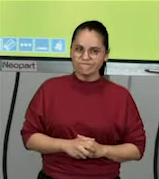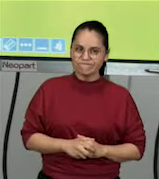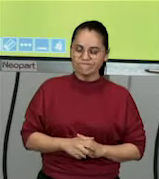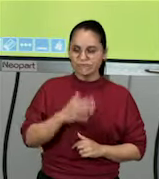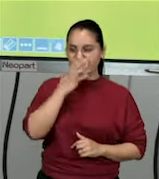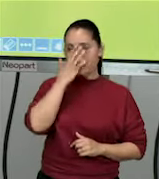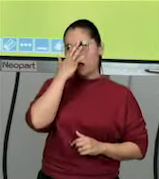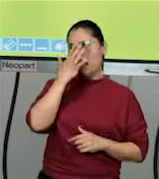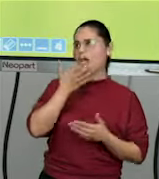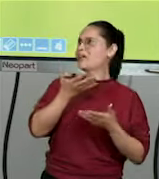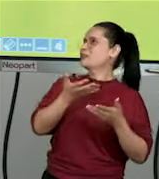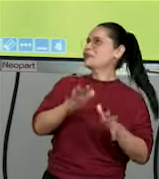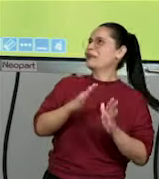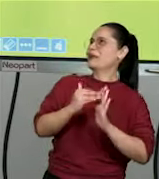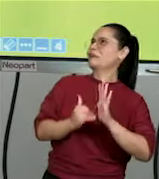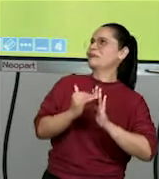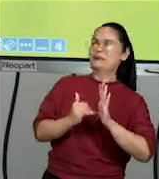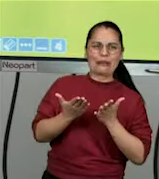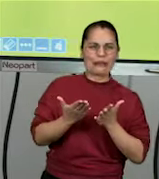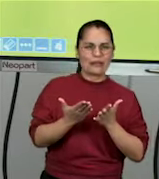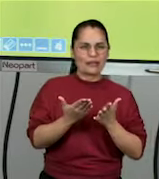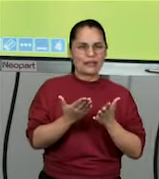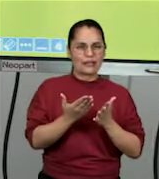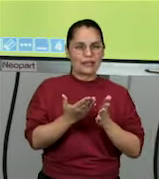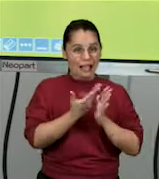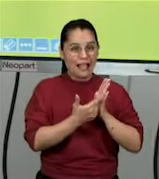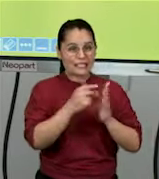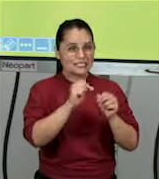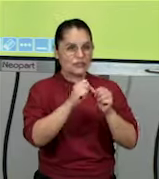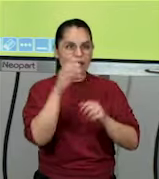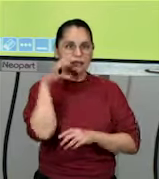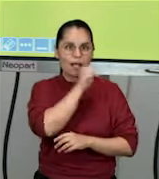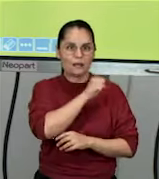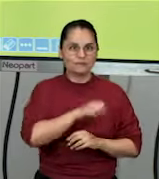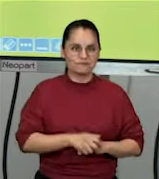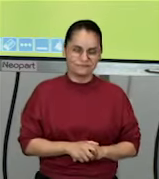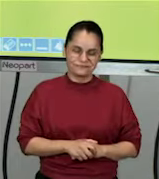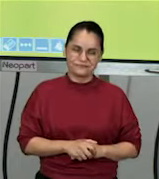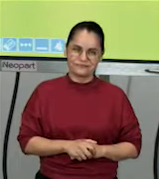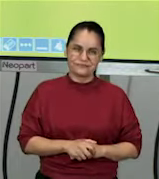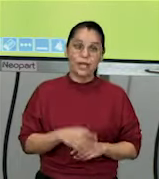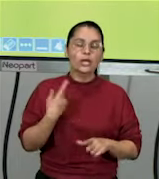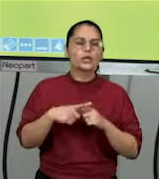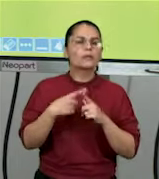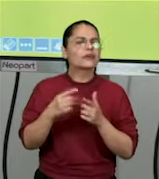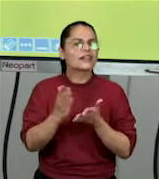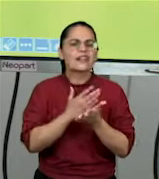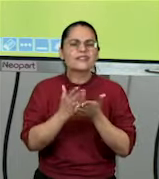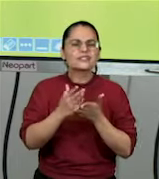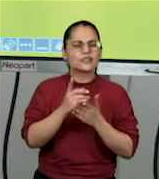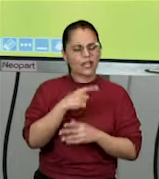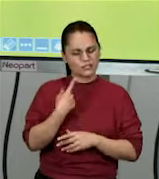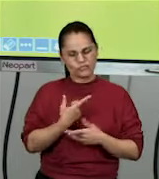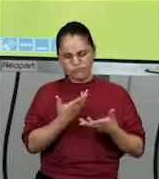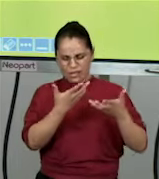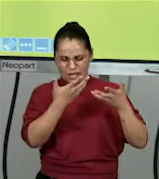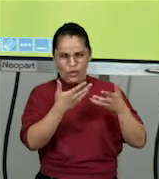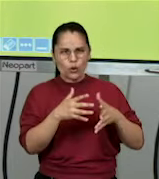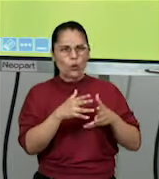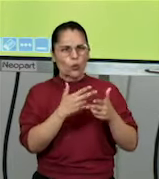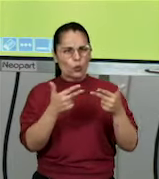Ah, professor, eu não quero fazer uma pintura. Ah, um desenho eu faço aqui rápido. E por que às vezes não queremos coisas nas